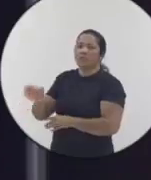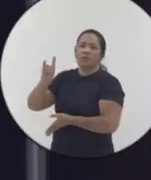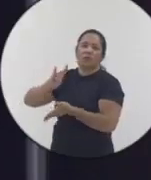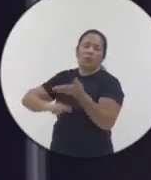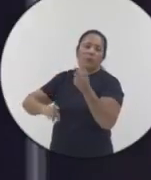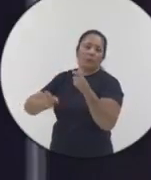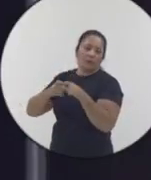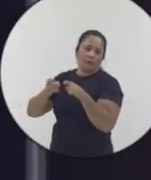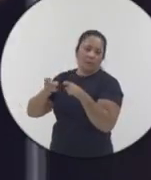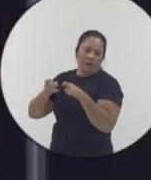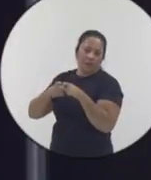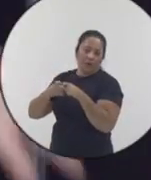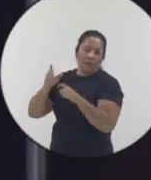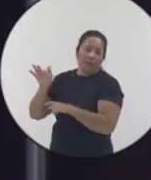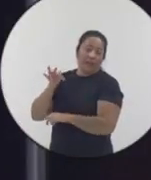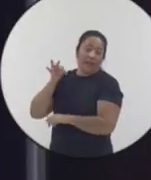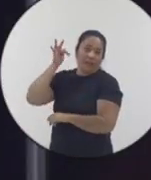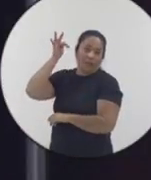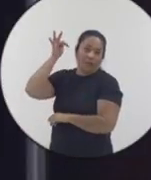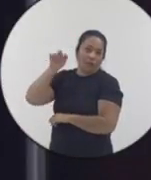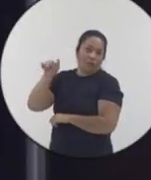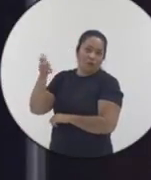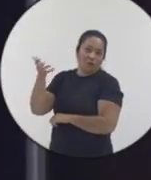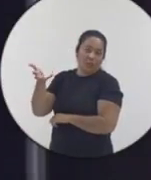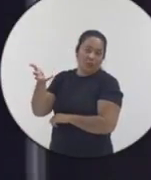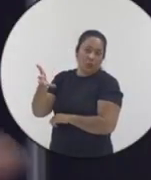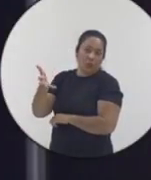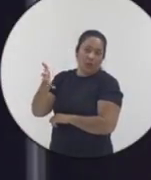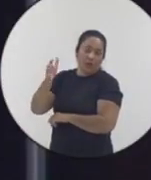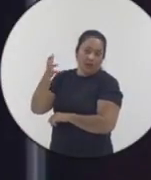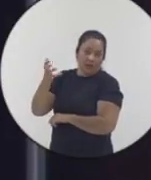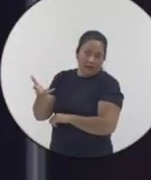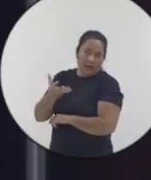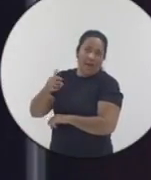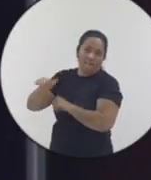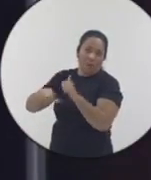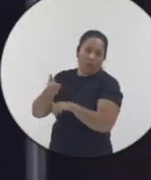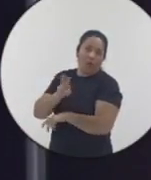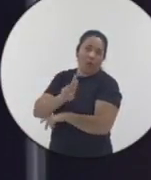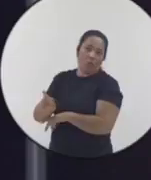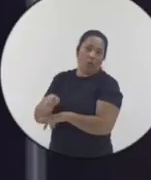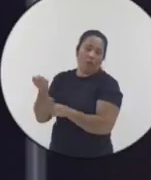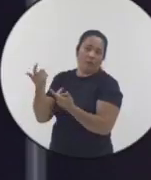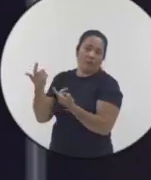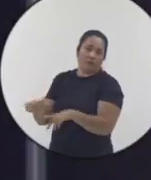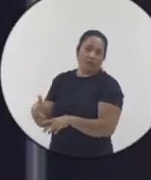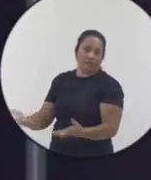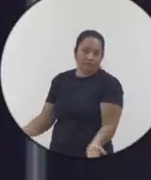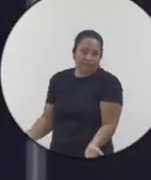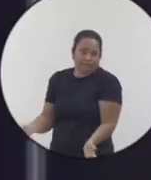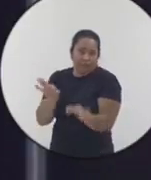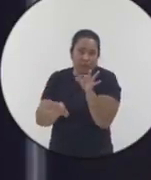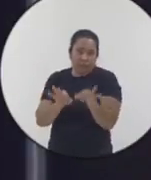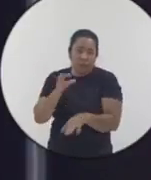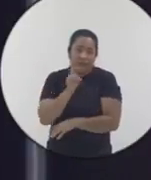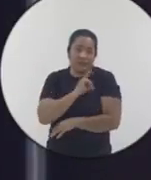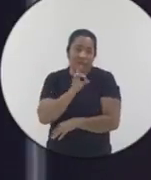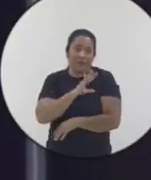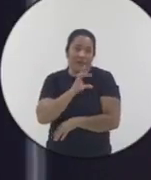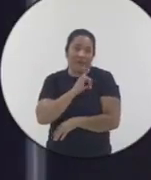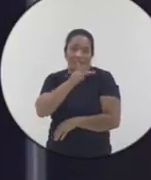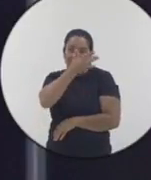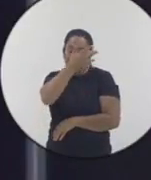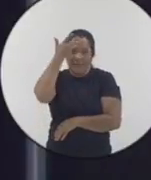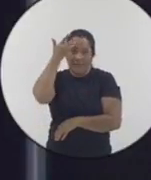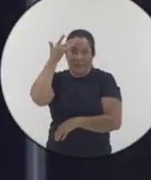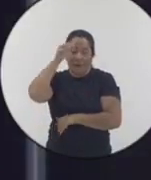se você daqui a um tempo raspar a cabeça e dizer que quer ser homem, eu lhe dei um laudo. Olha o medo do juiz, ou lhe dei esse direito